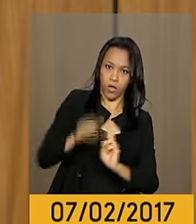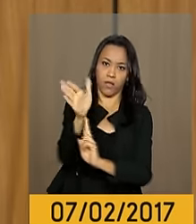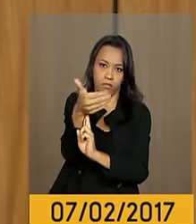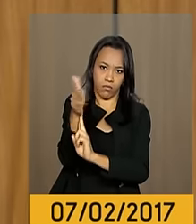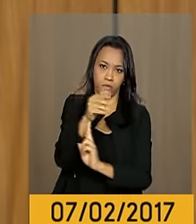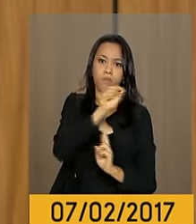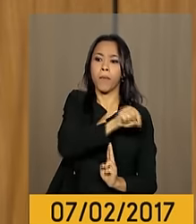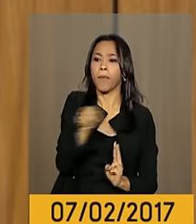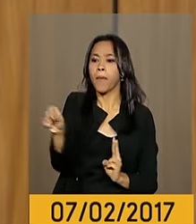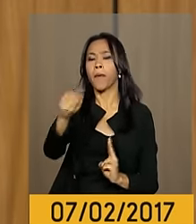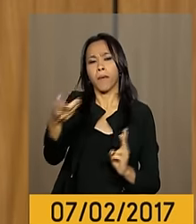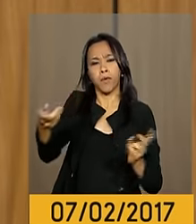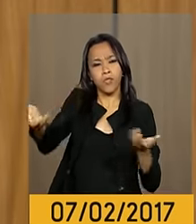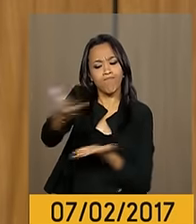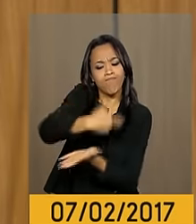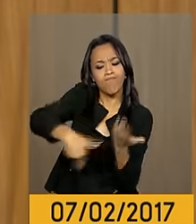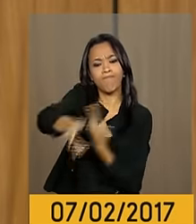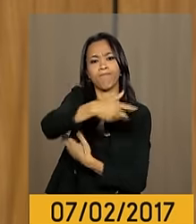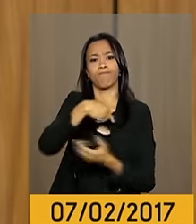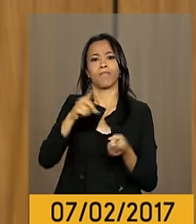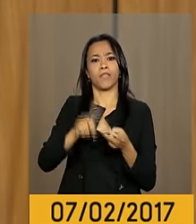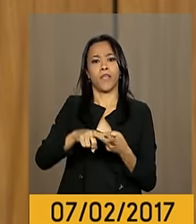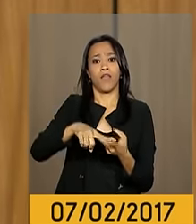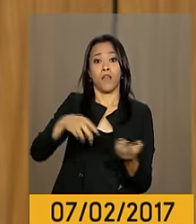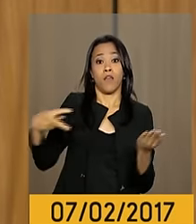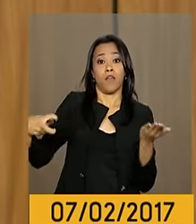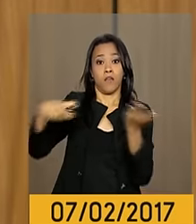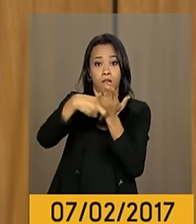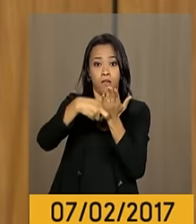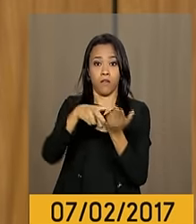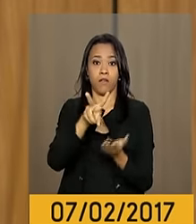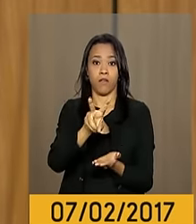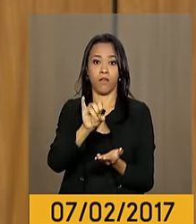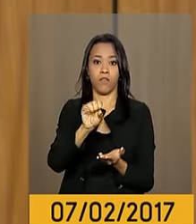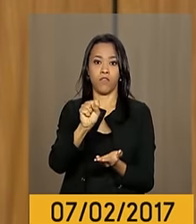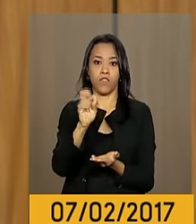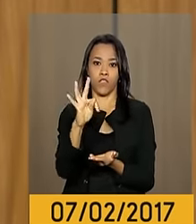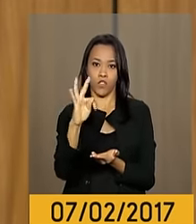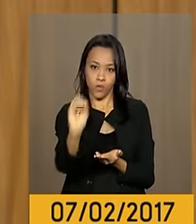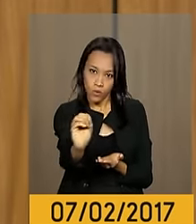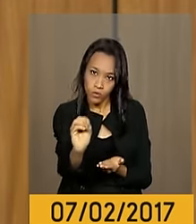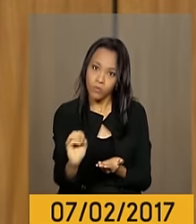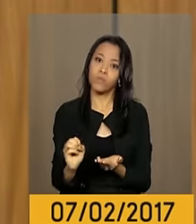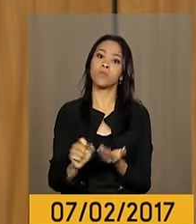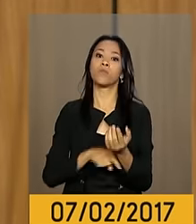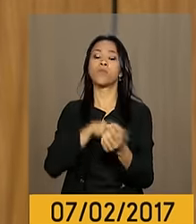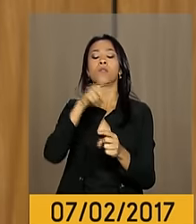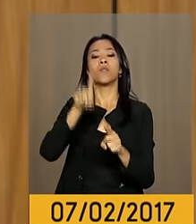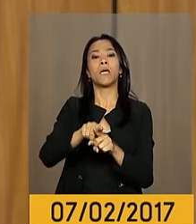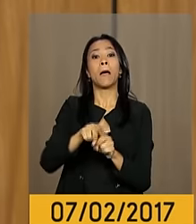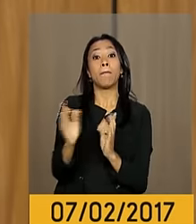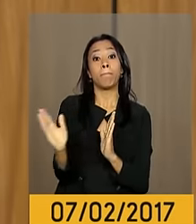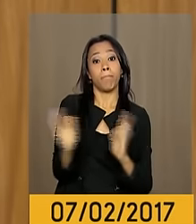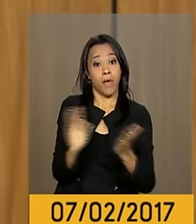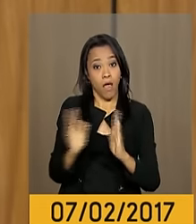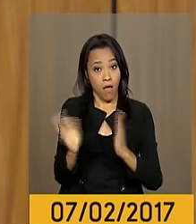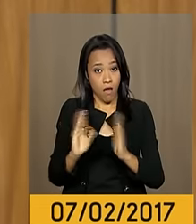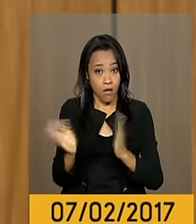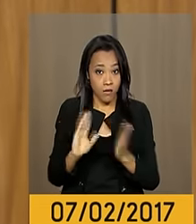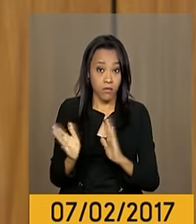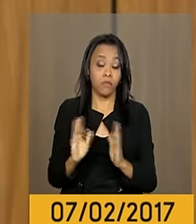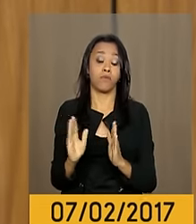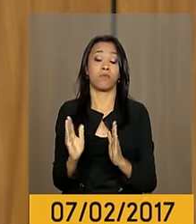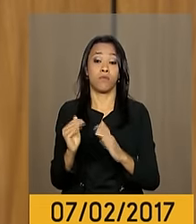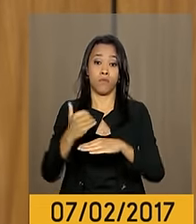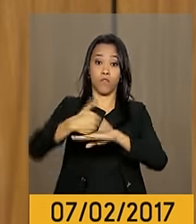capacidades que unifi quemos vistos unifi quemos funcionamentos nos prazos nas fronteiras possamos combater